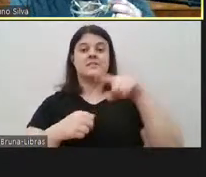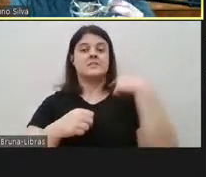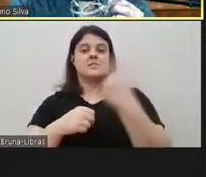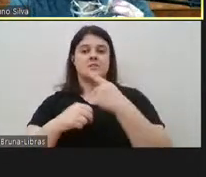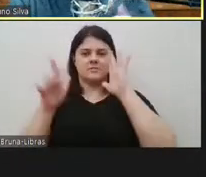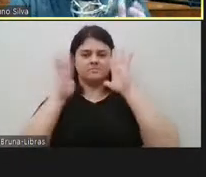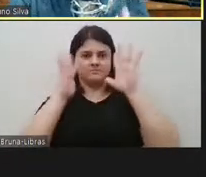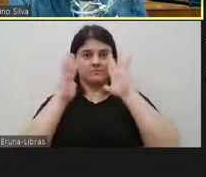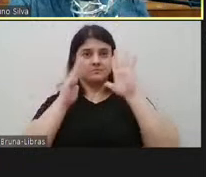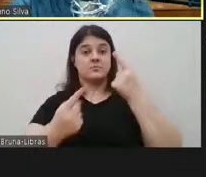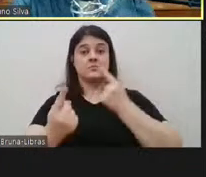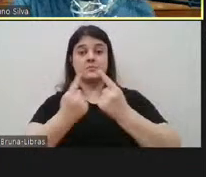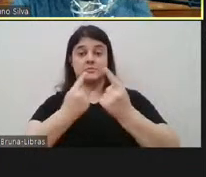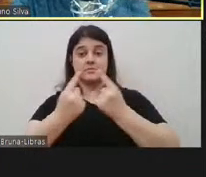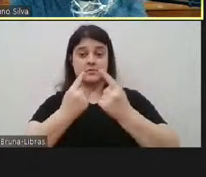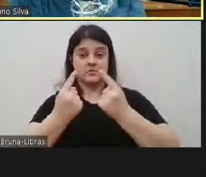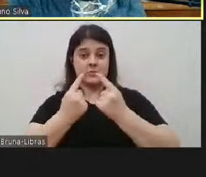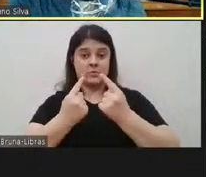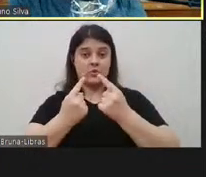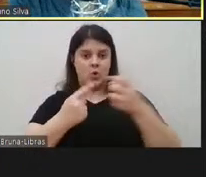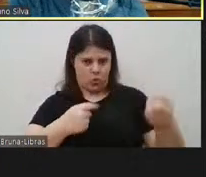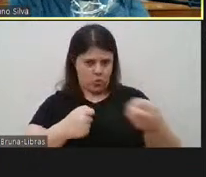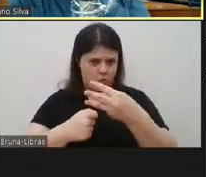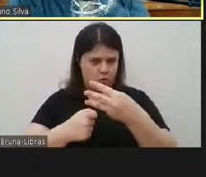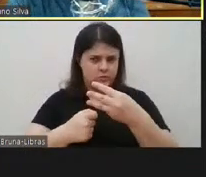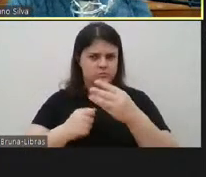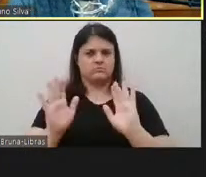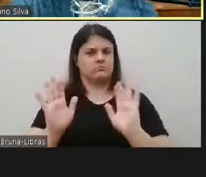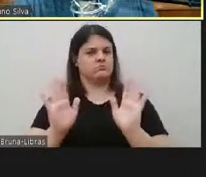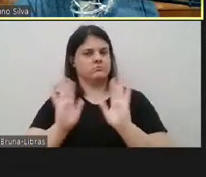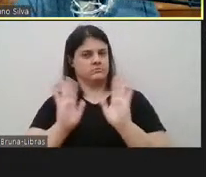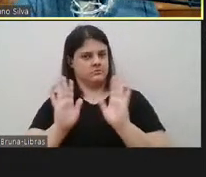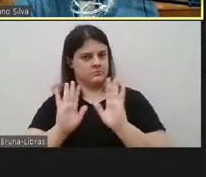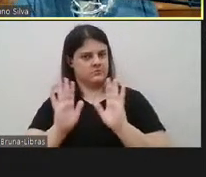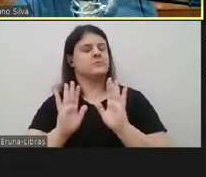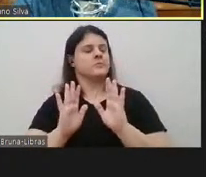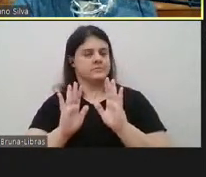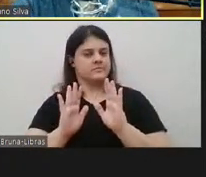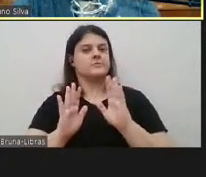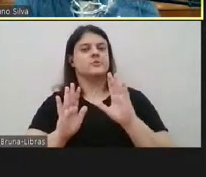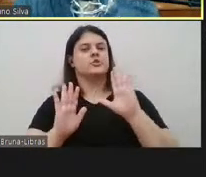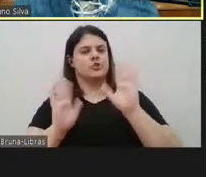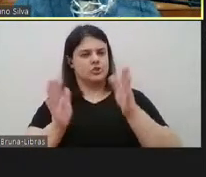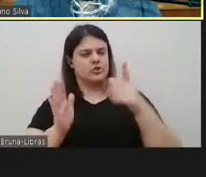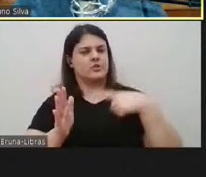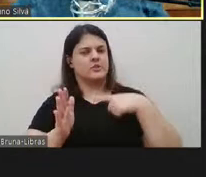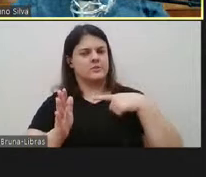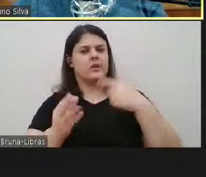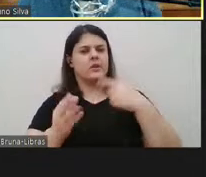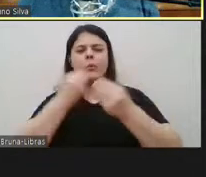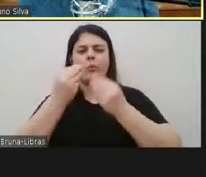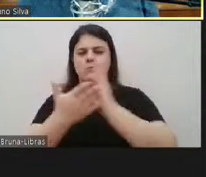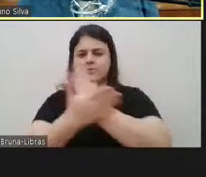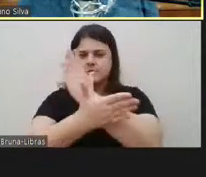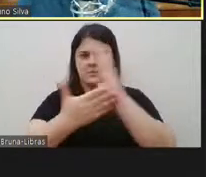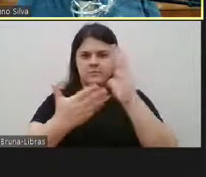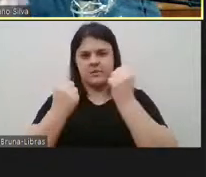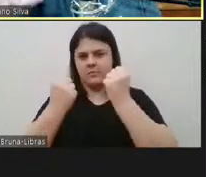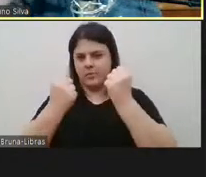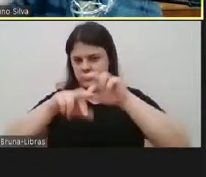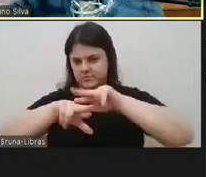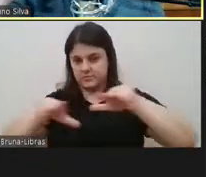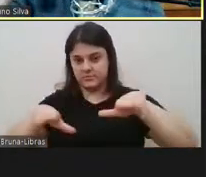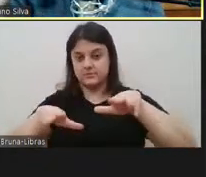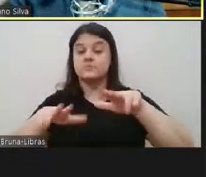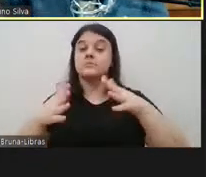esse debate não é um debate novo né esse é baixo não é um debate um novo debate sobre a separação de poderes e